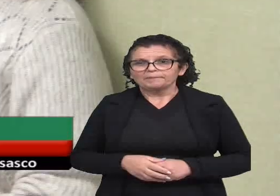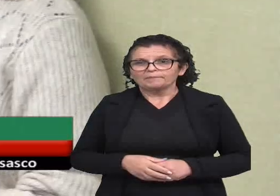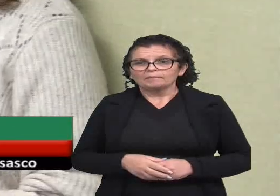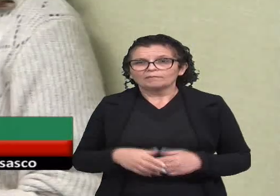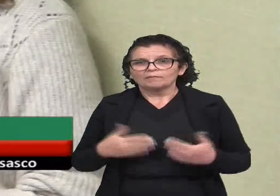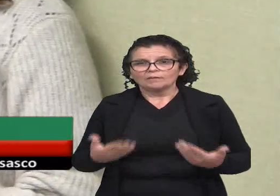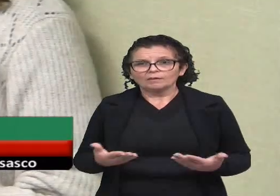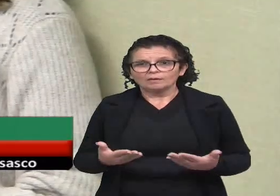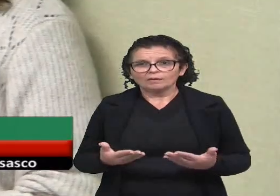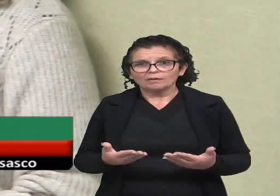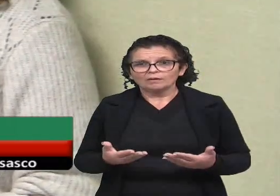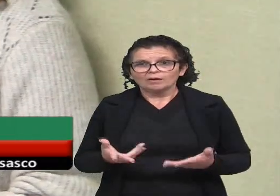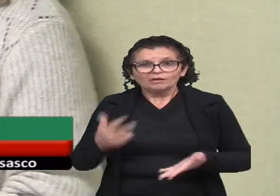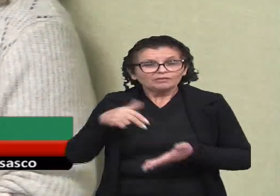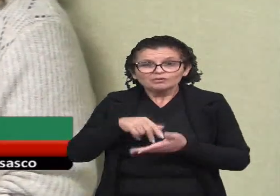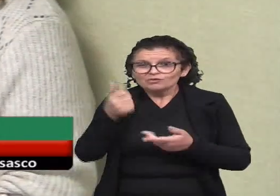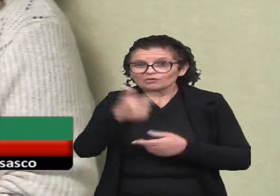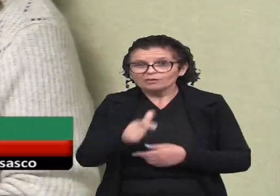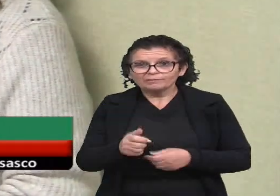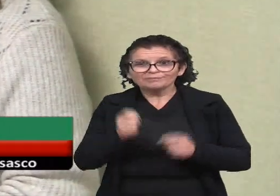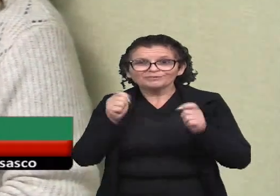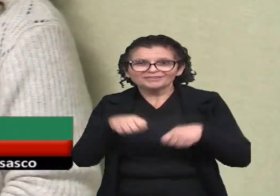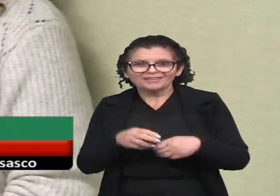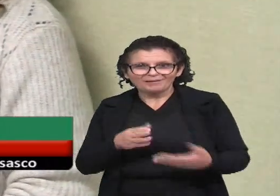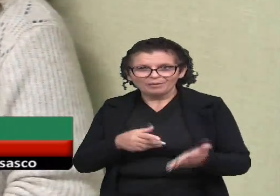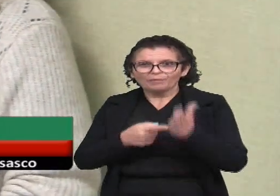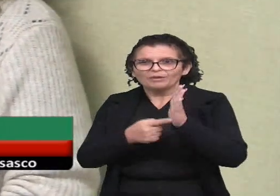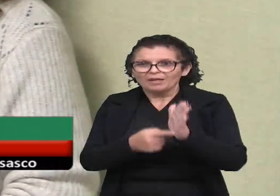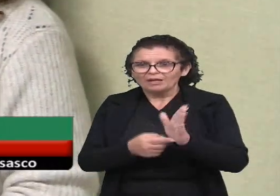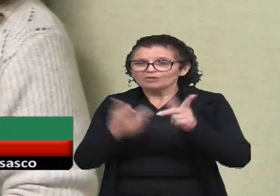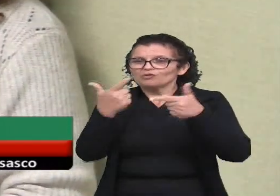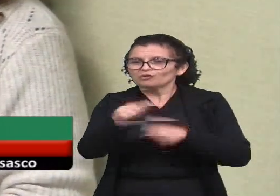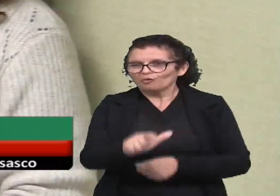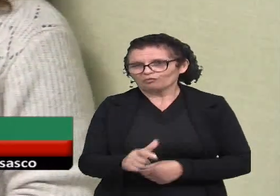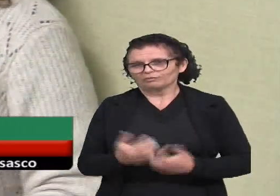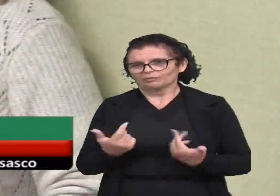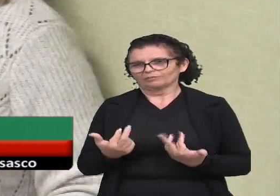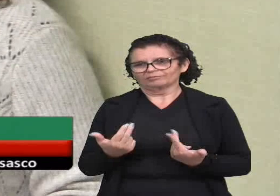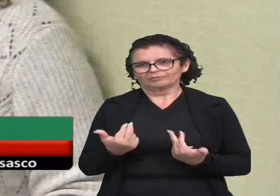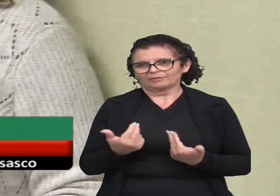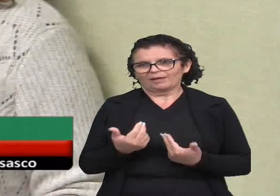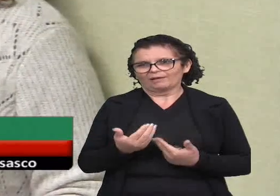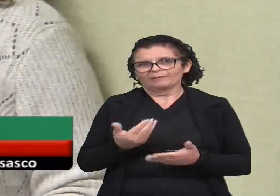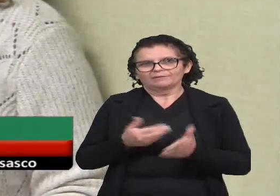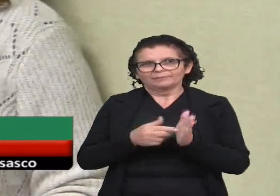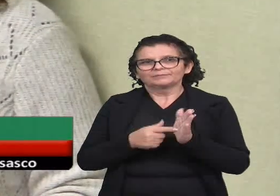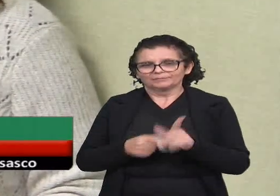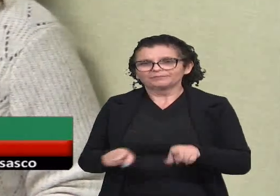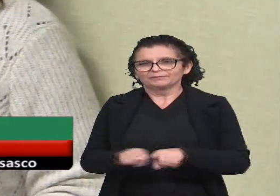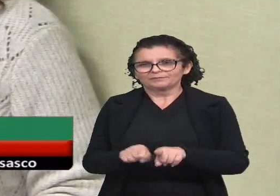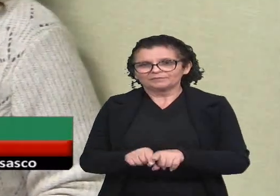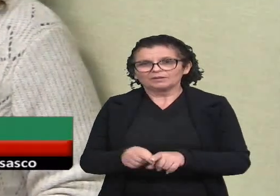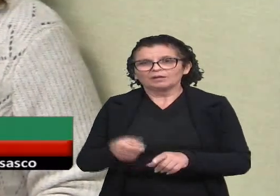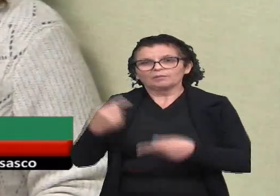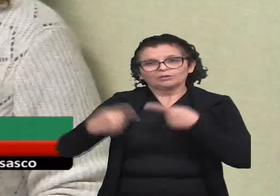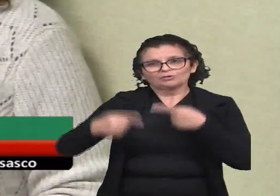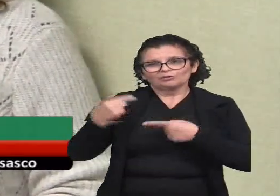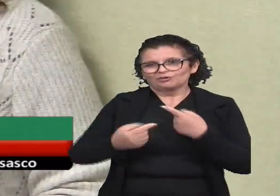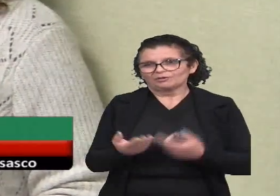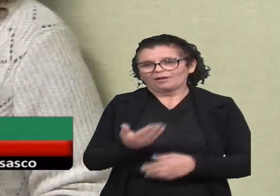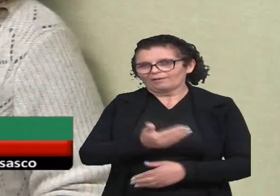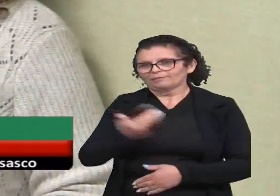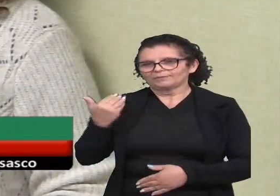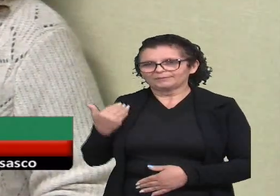E, regimentalmente, eu creio que nem poderia apresentar o mesmo requerimento que já foi apresentado e pedido para discutir na